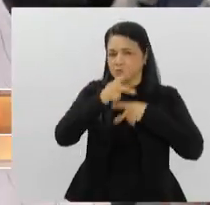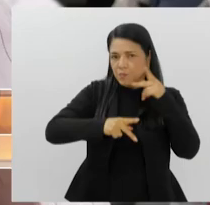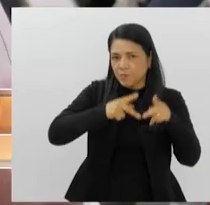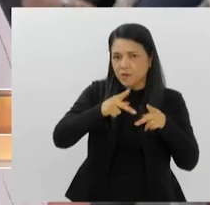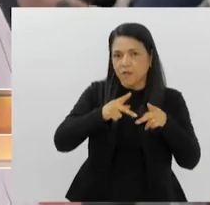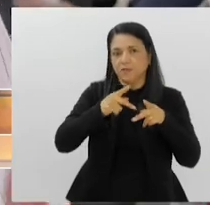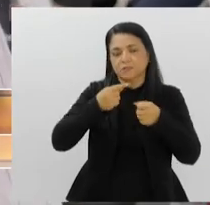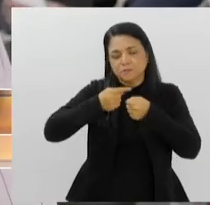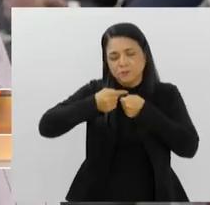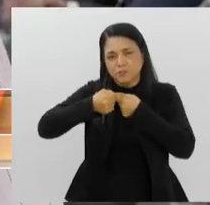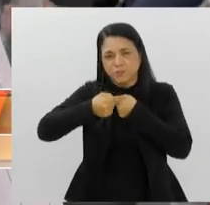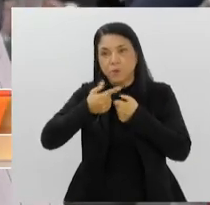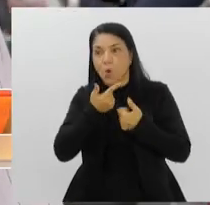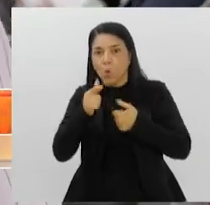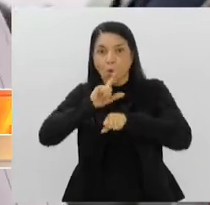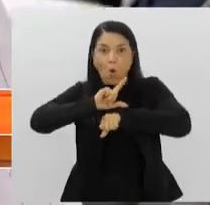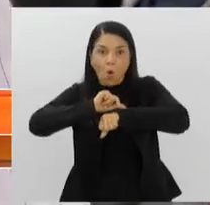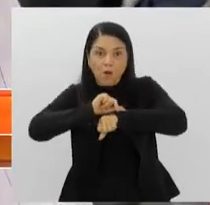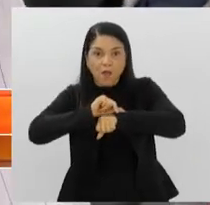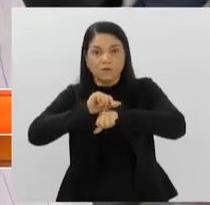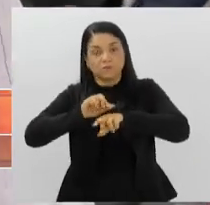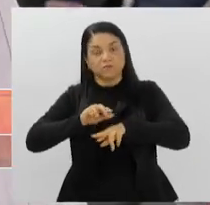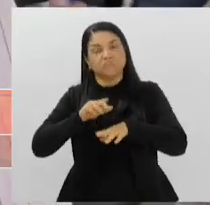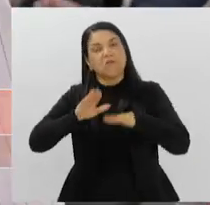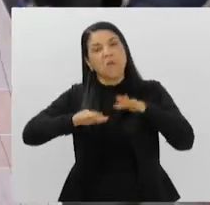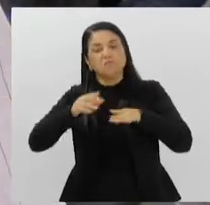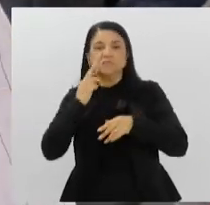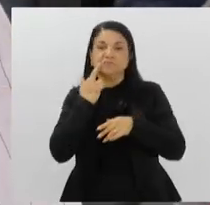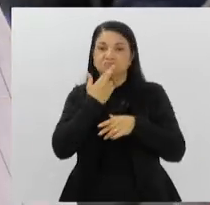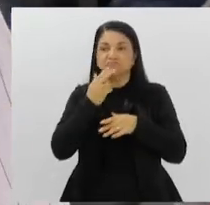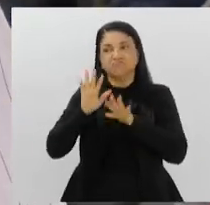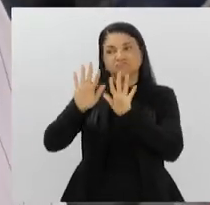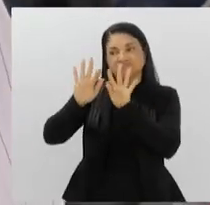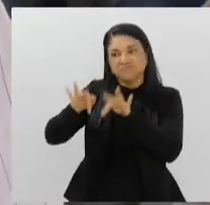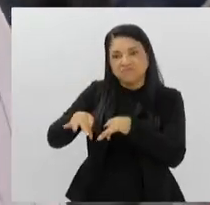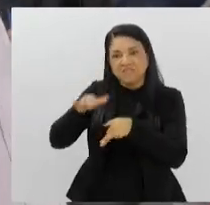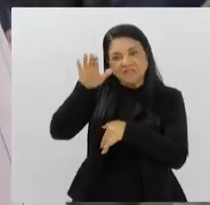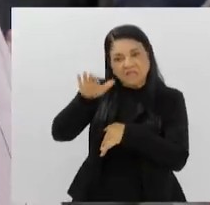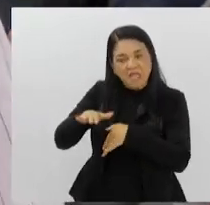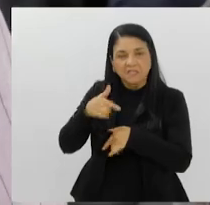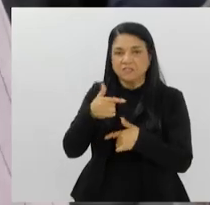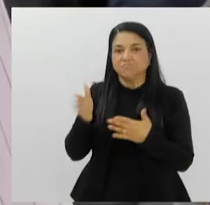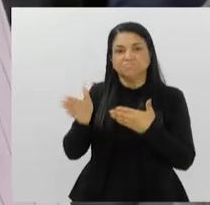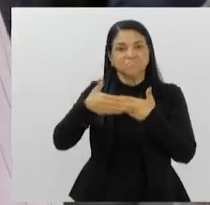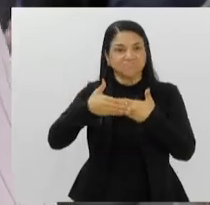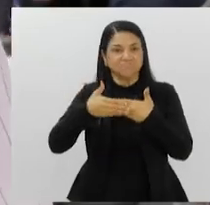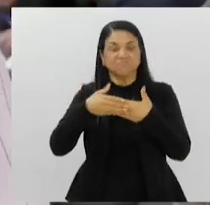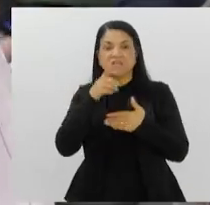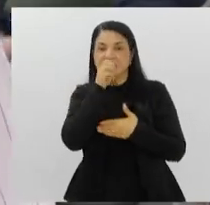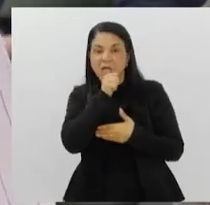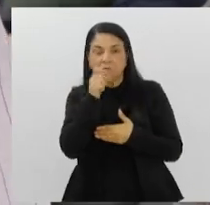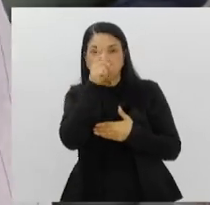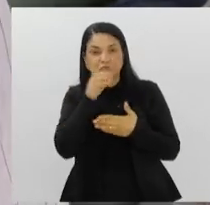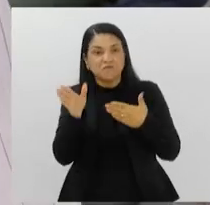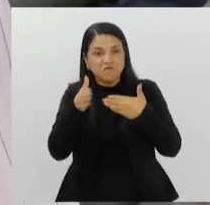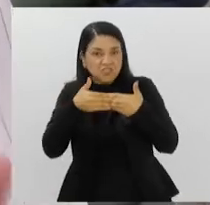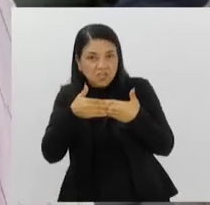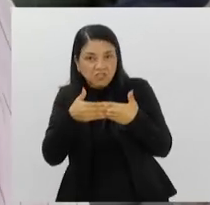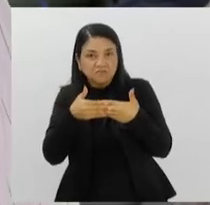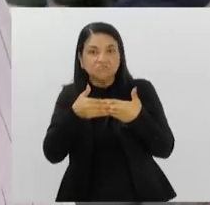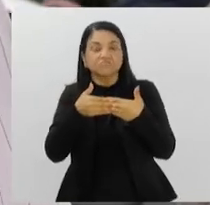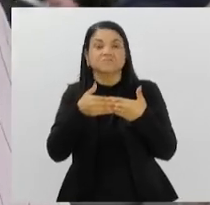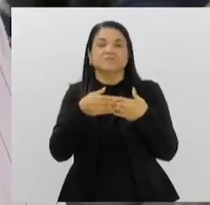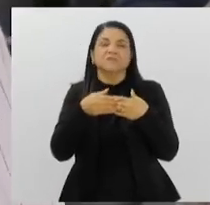municípios, outros horários. Alguns não funcionam no fim de tarde, não funcionam no fim de semana. E, claro, dá o